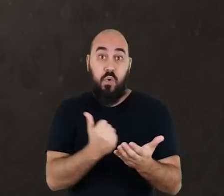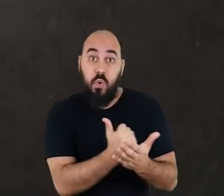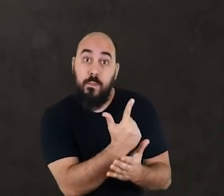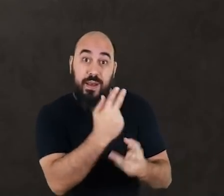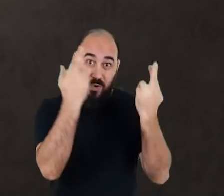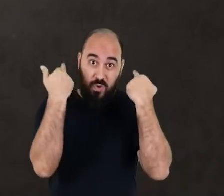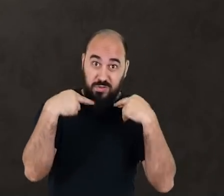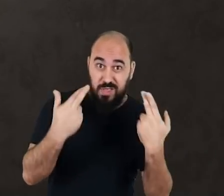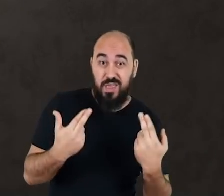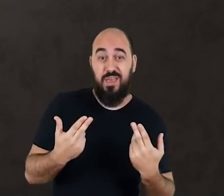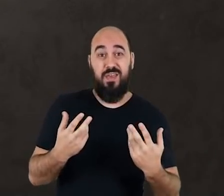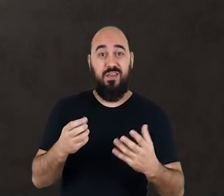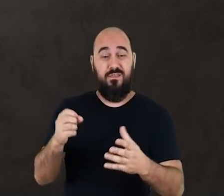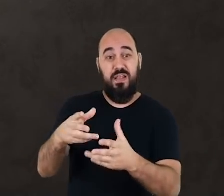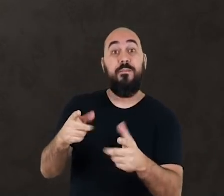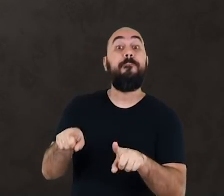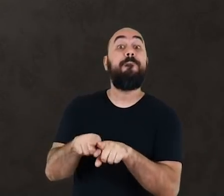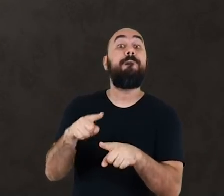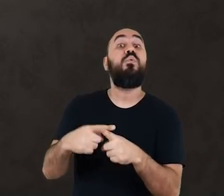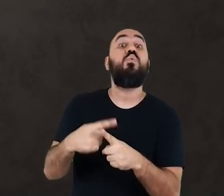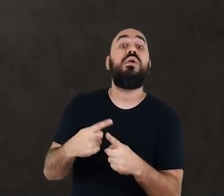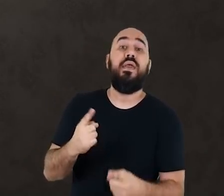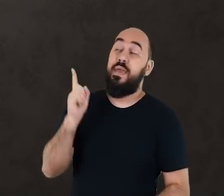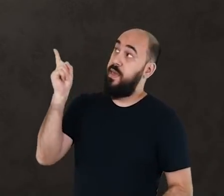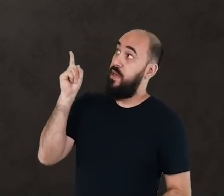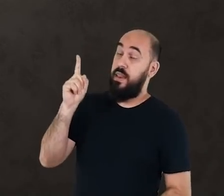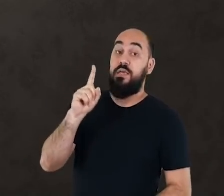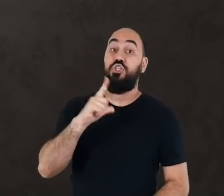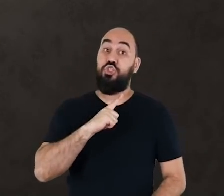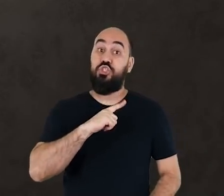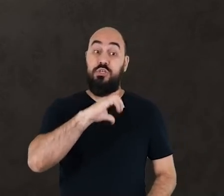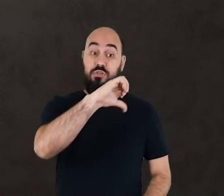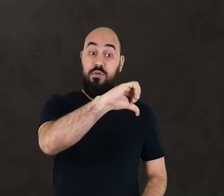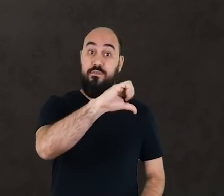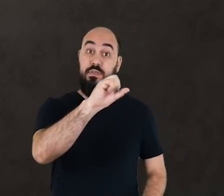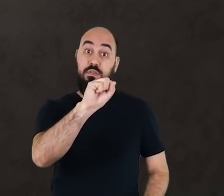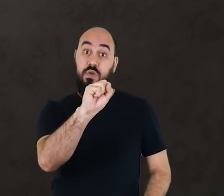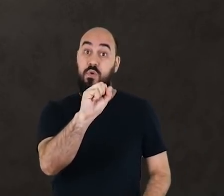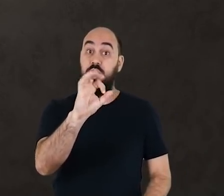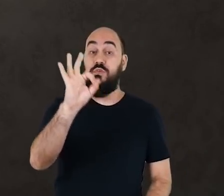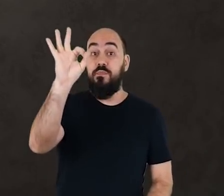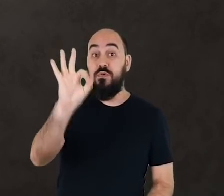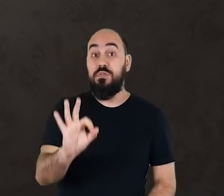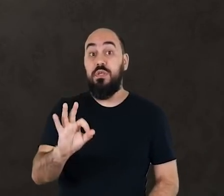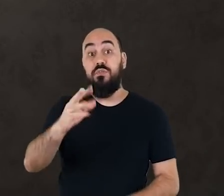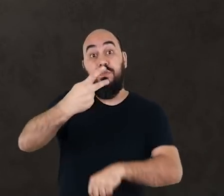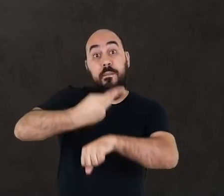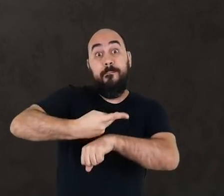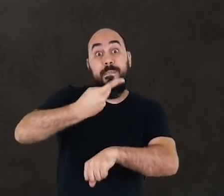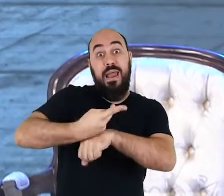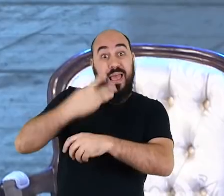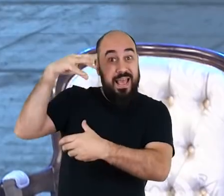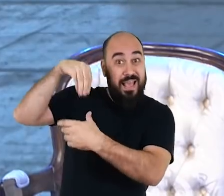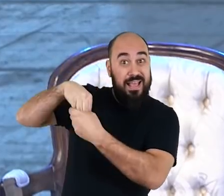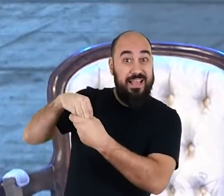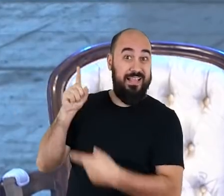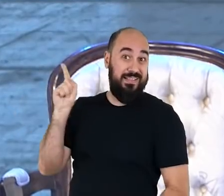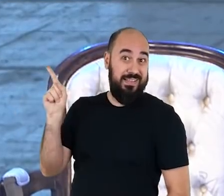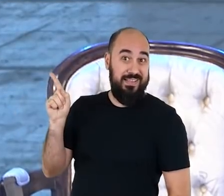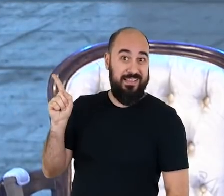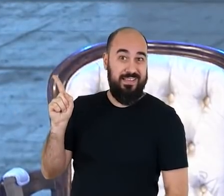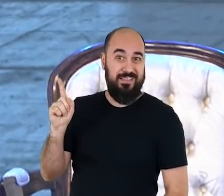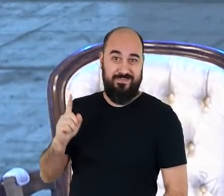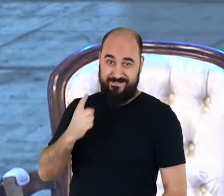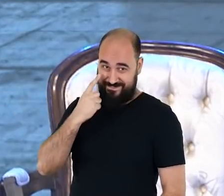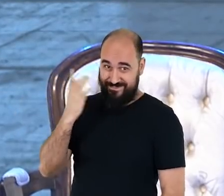concentração maior de prata do que as demais moedas. Ela, portanto, seria considerada a mais pura daquela época. Essa moeda que